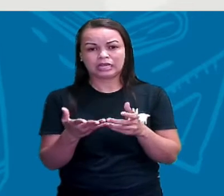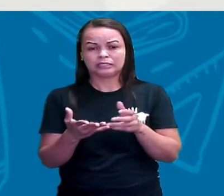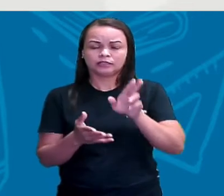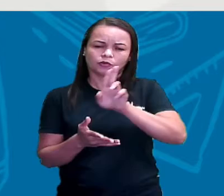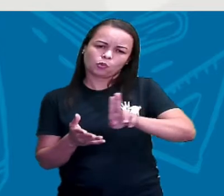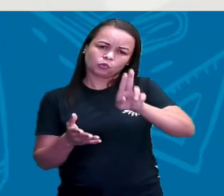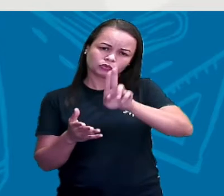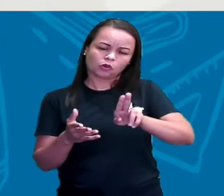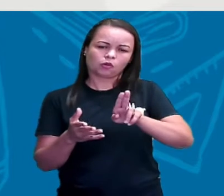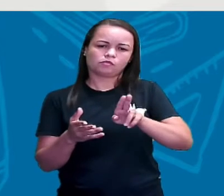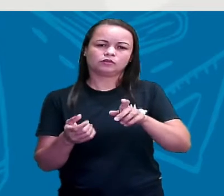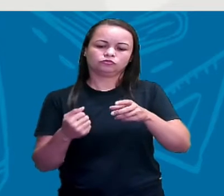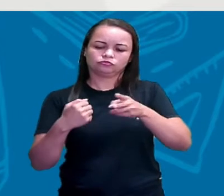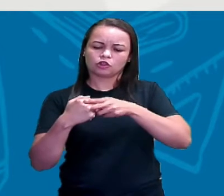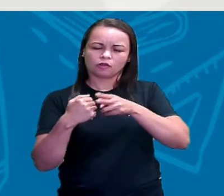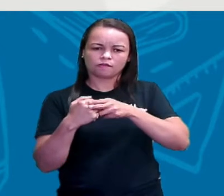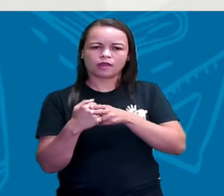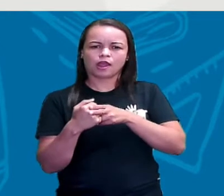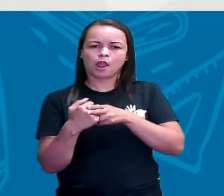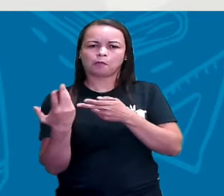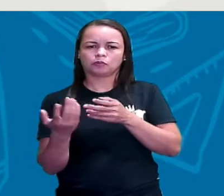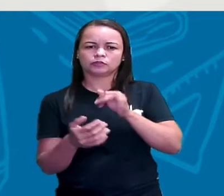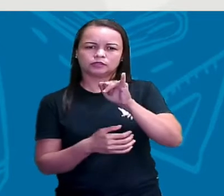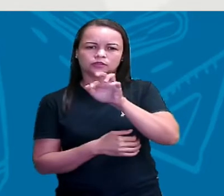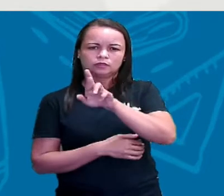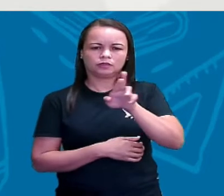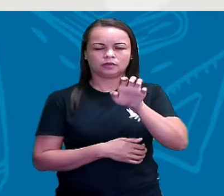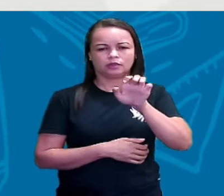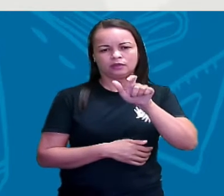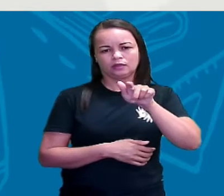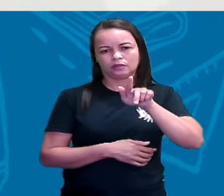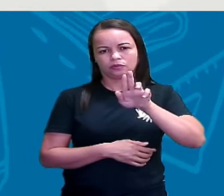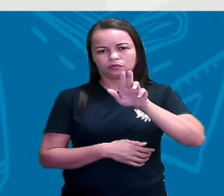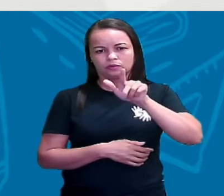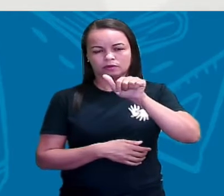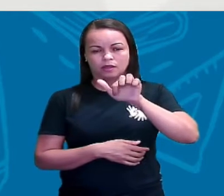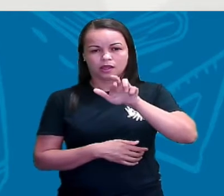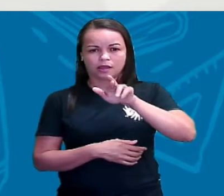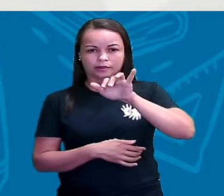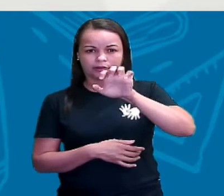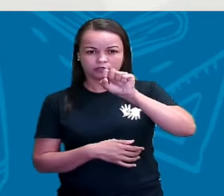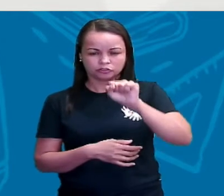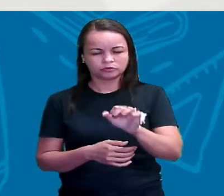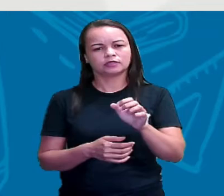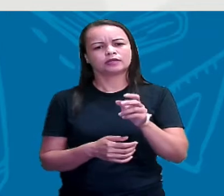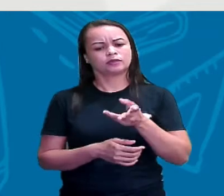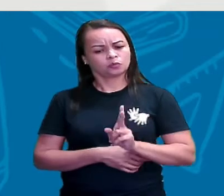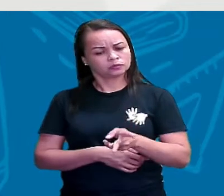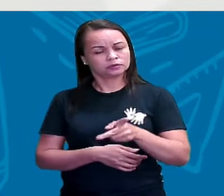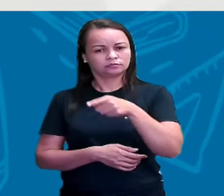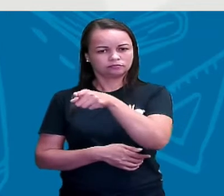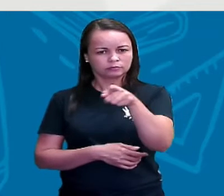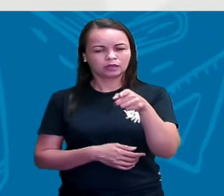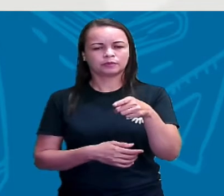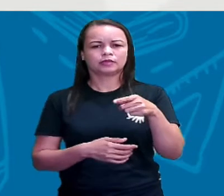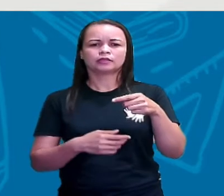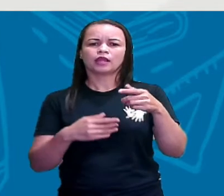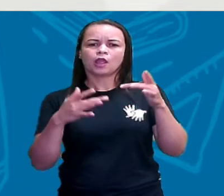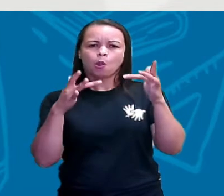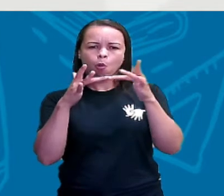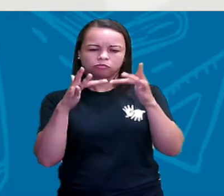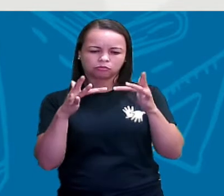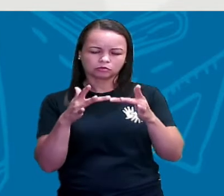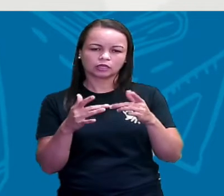verbos irregulares e você precisa o quê? Sempre vocês precisam estar em contato com